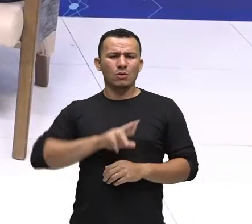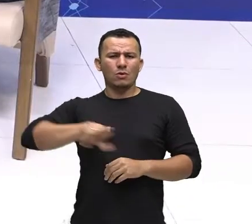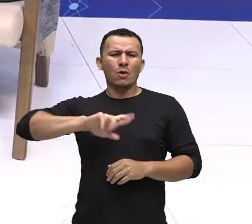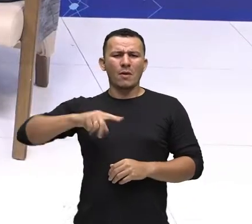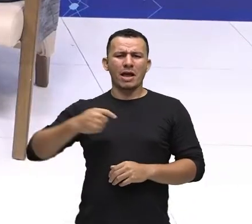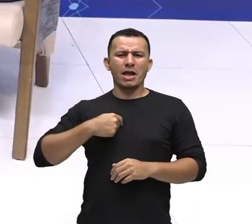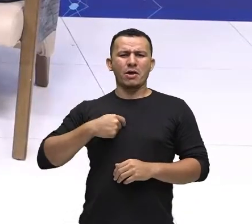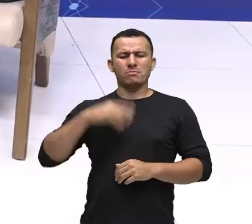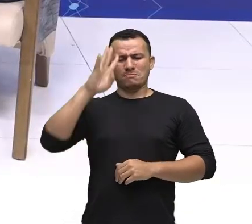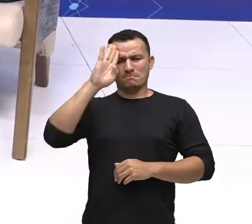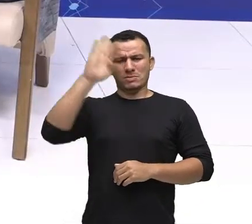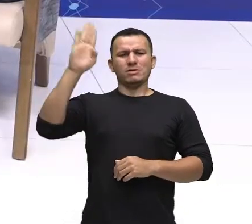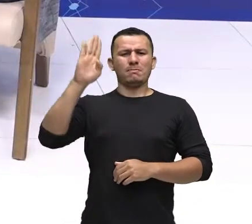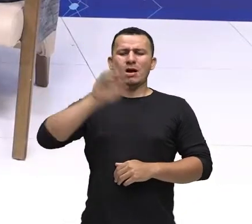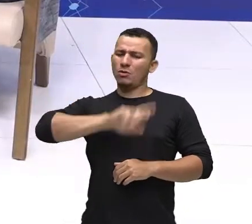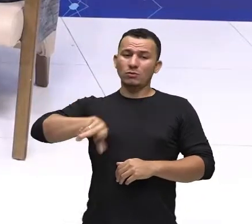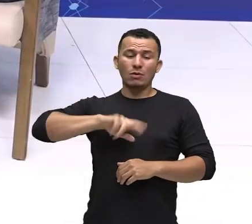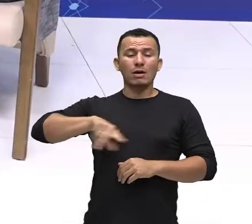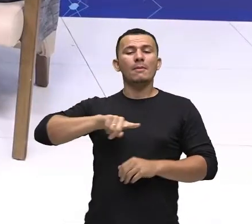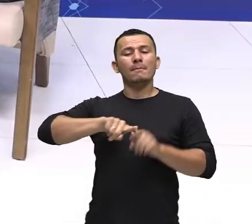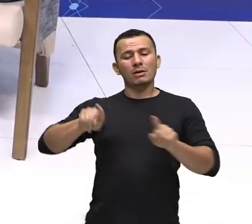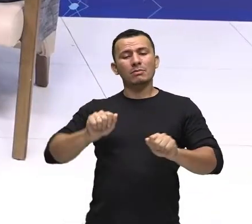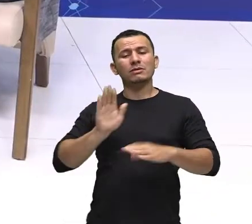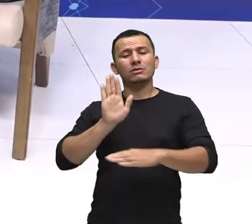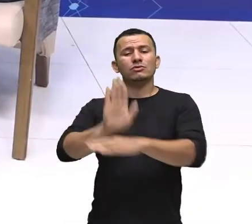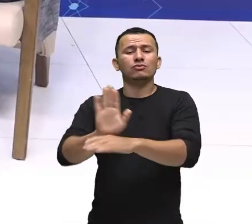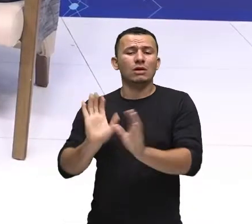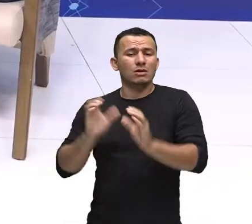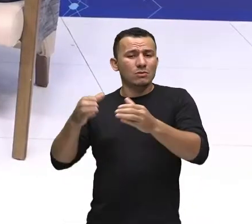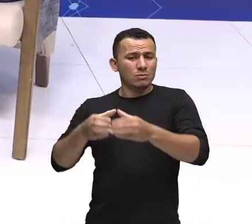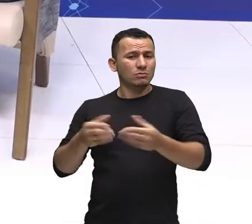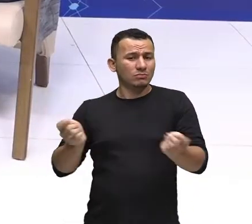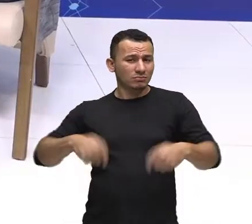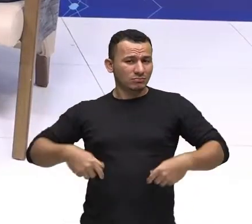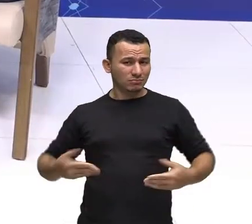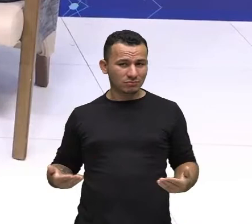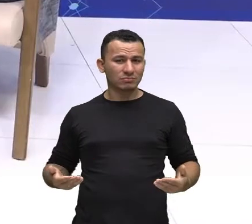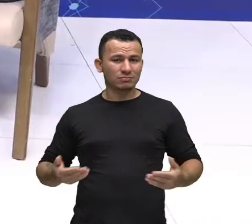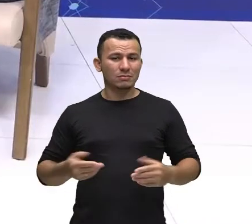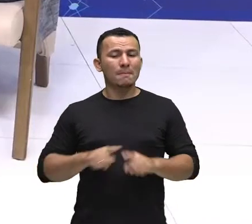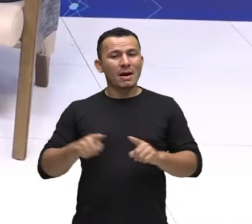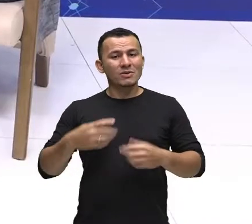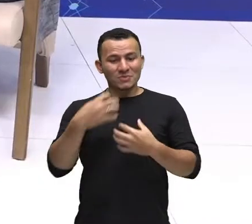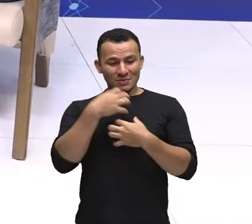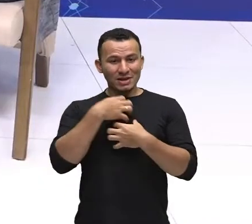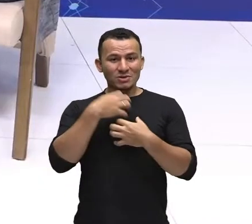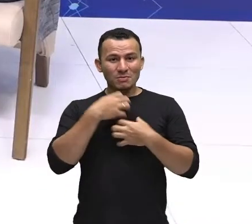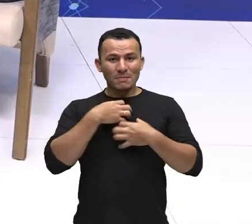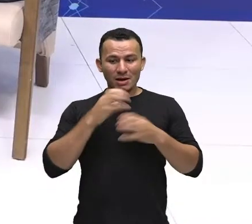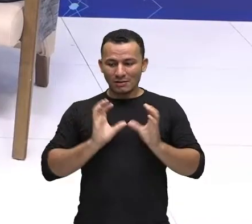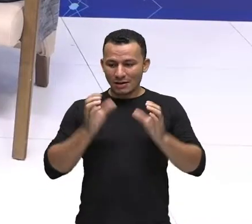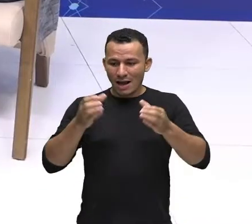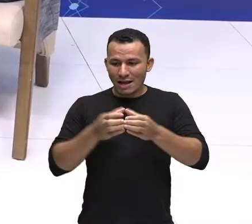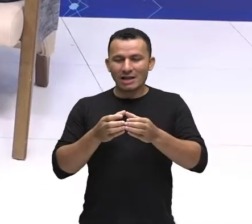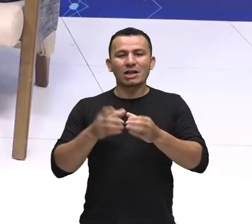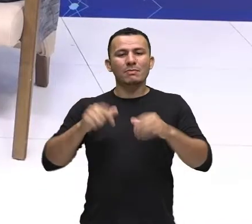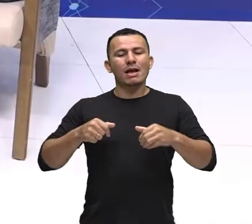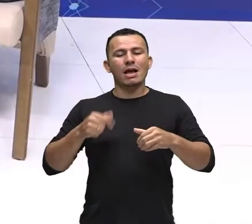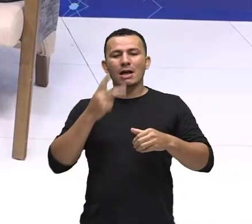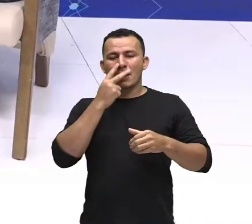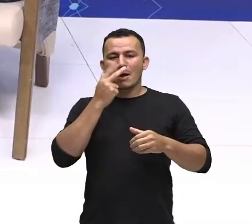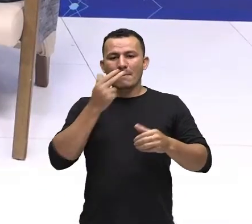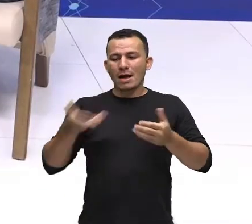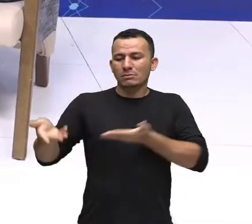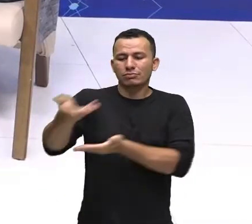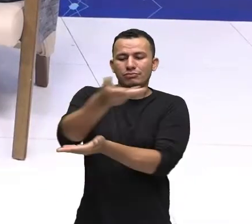o ponto, eu podia estar ali contribuindo, podia não ter finalizado, mas essa sensação era dividida, era uma